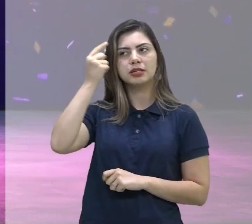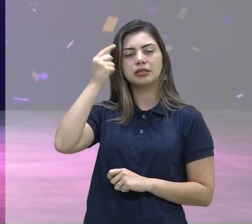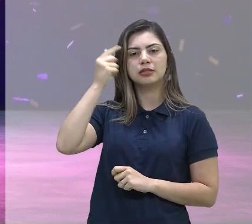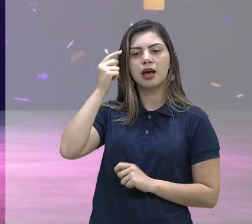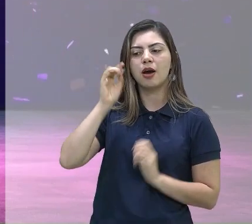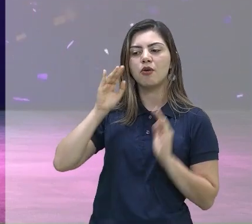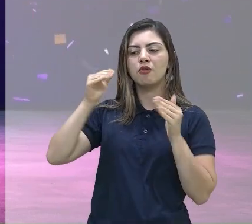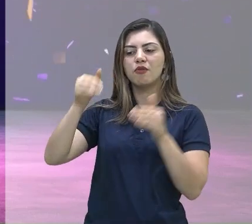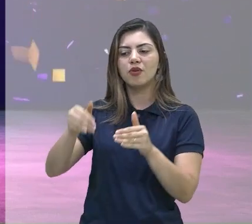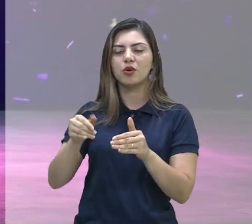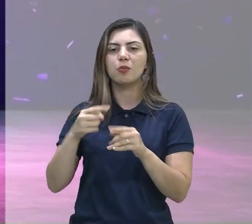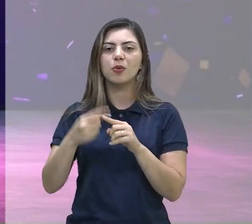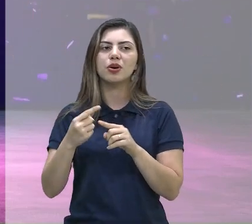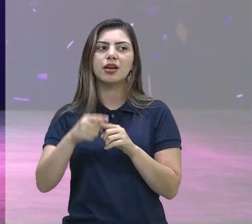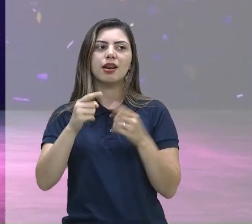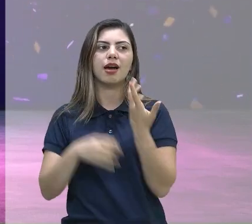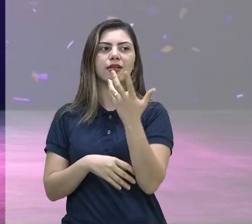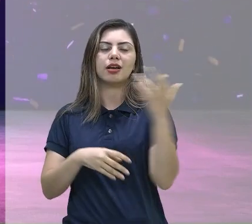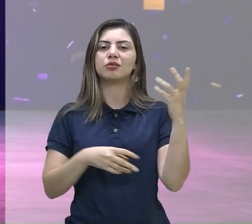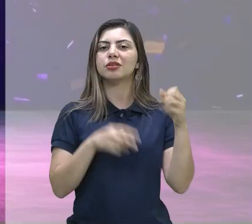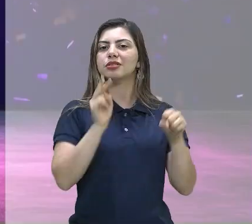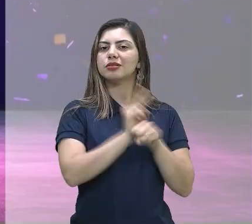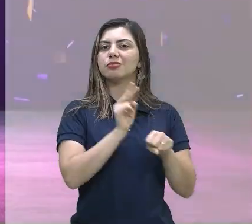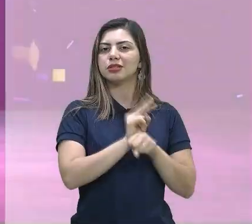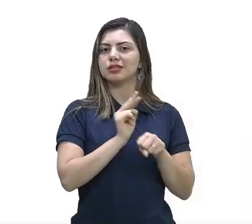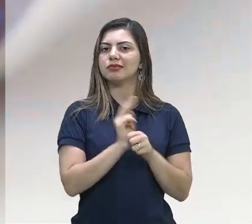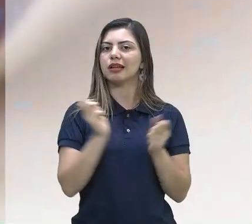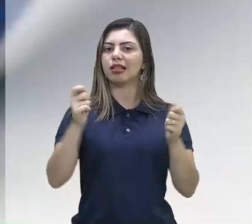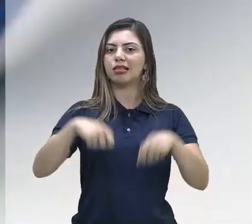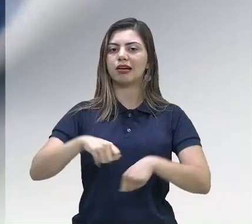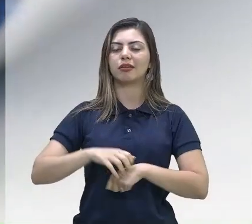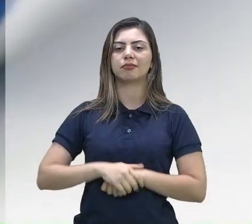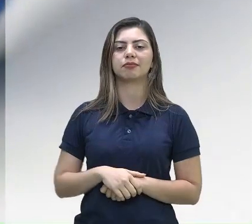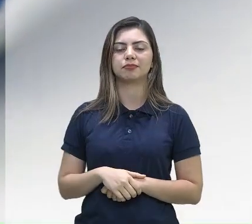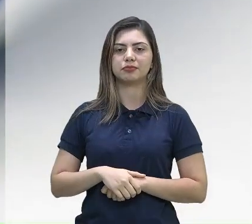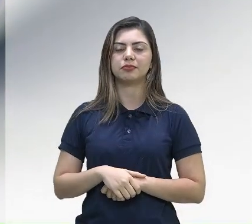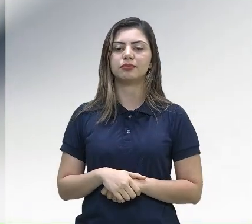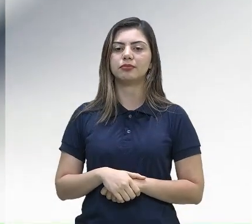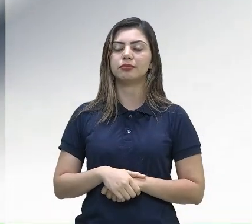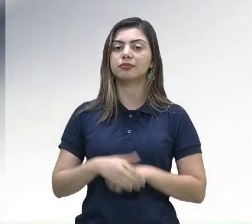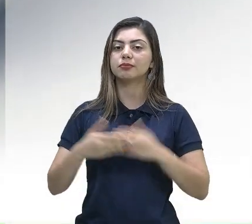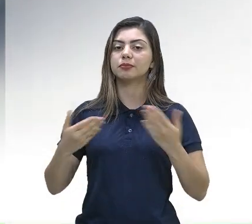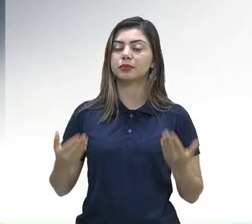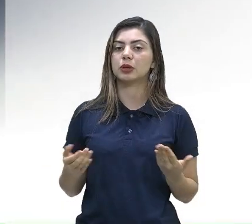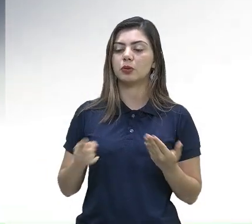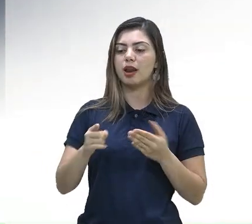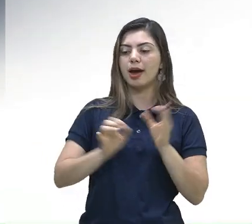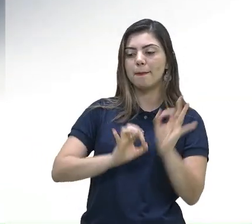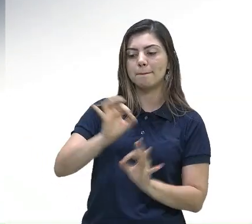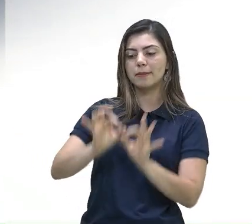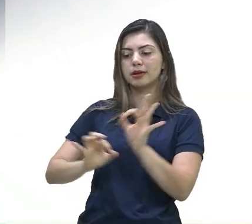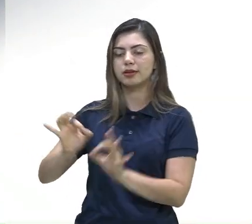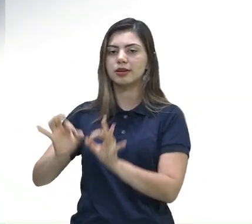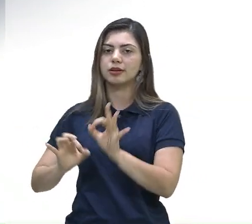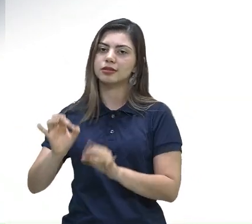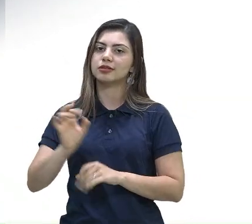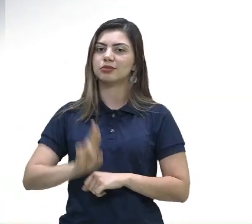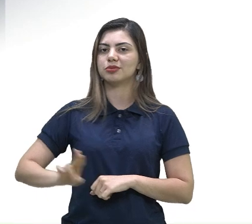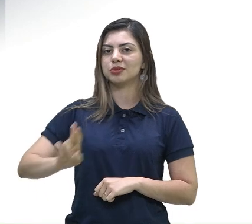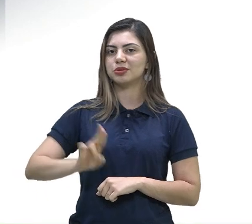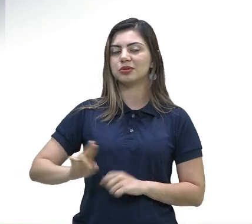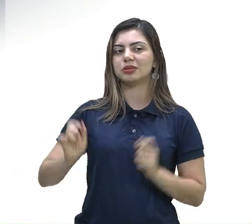causar menos impacto ambiental, desde a produção até o